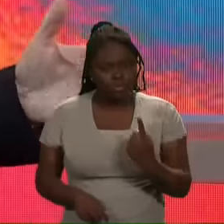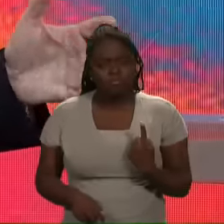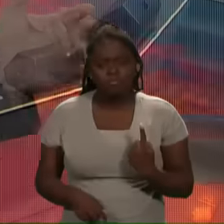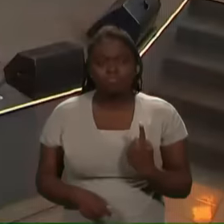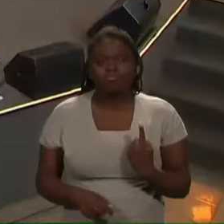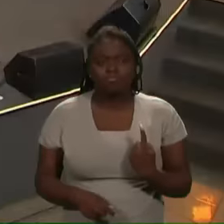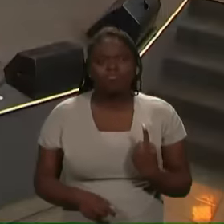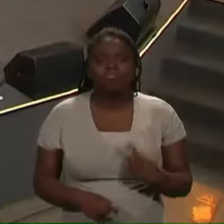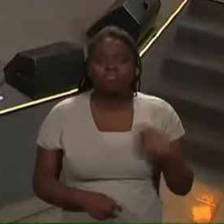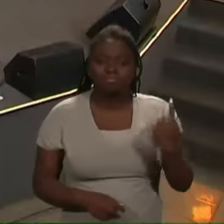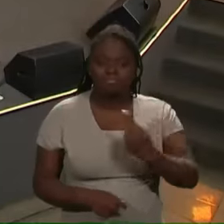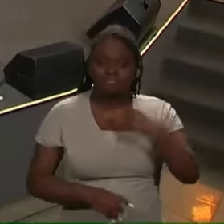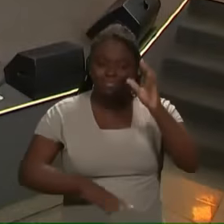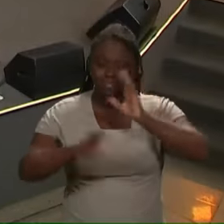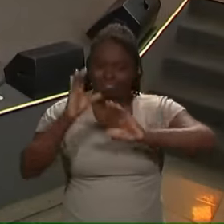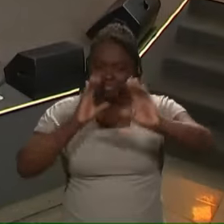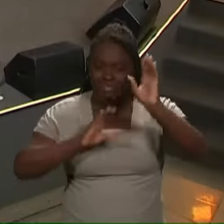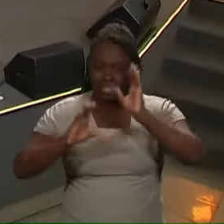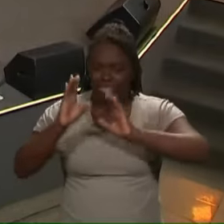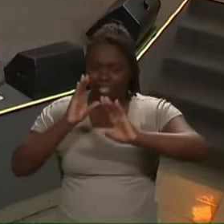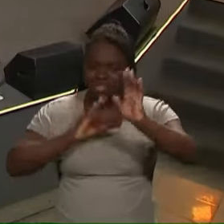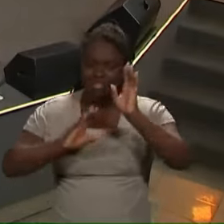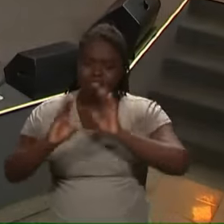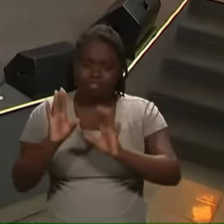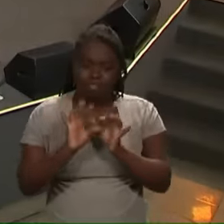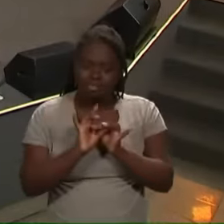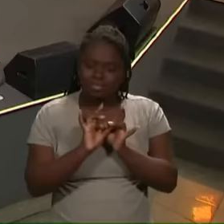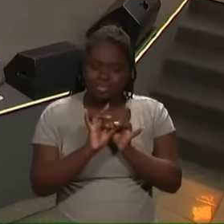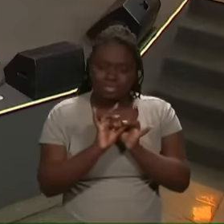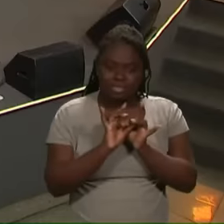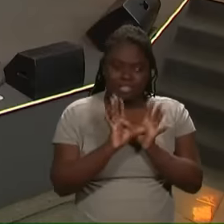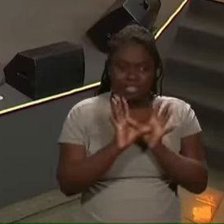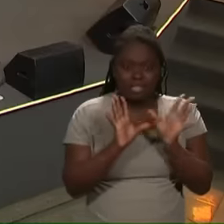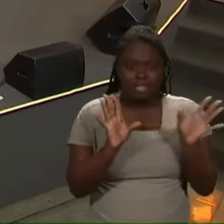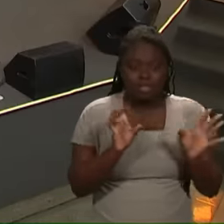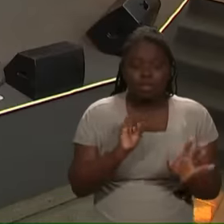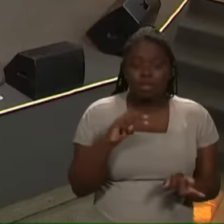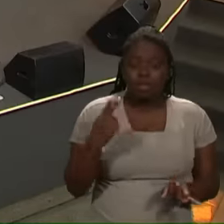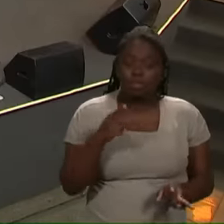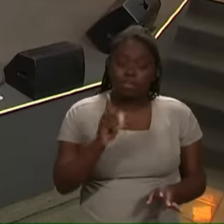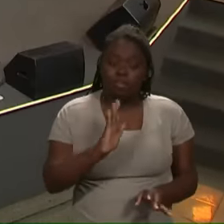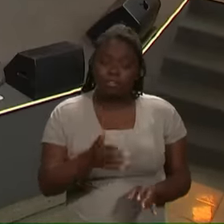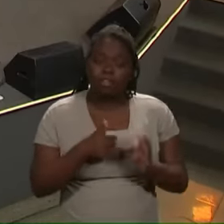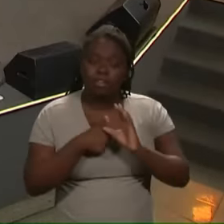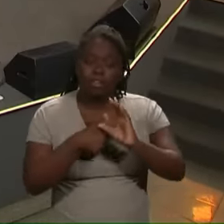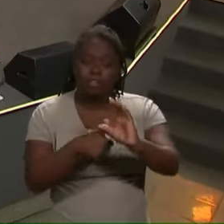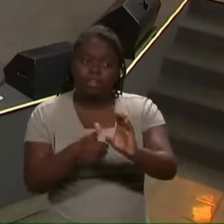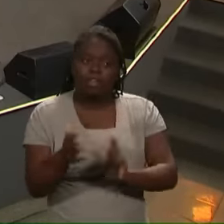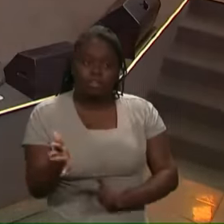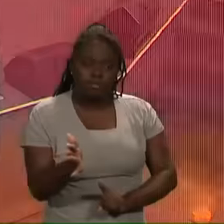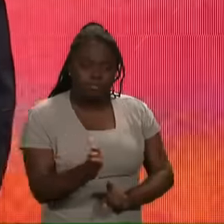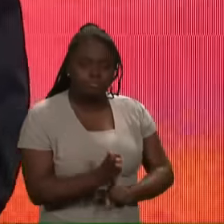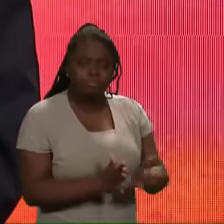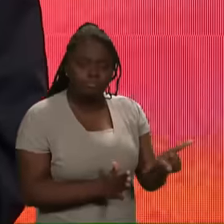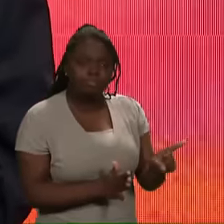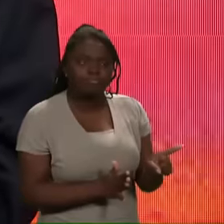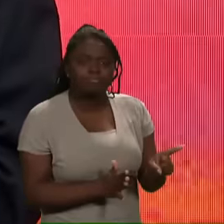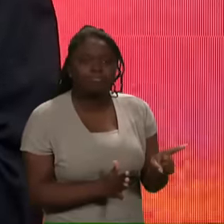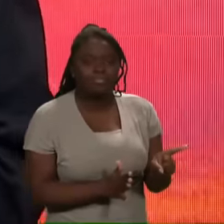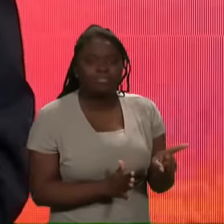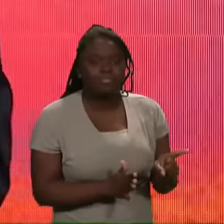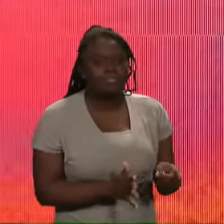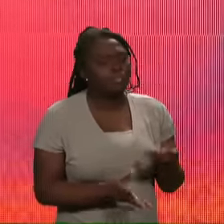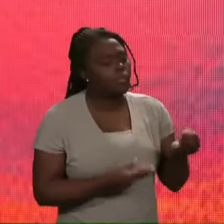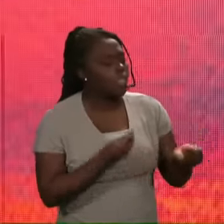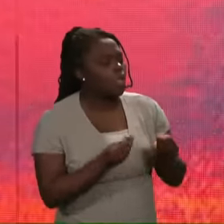Enquanto estivermos cantando, deixe seu lugar. Ou você que já é crente, olhe para a pessoa que está ao seu lado.